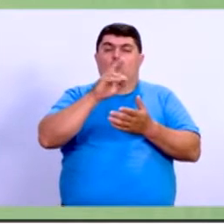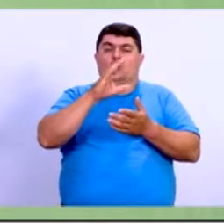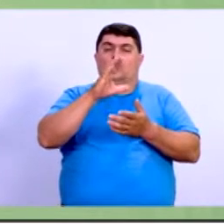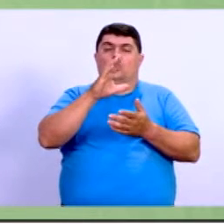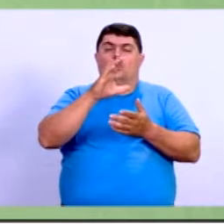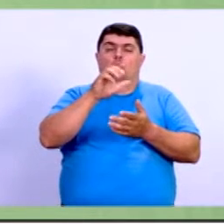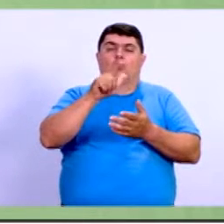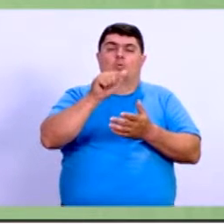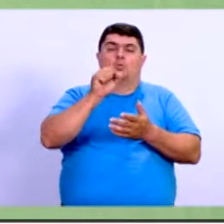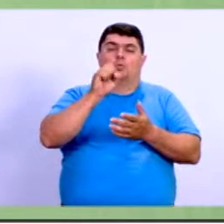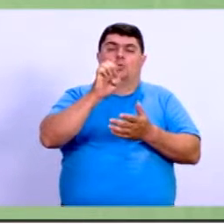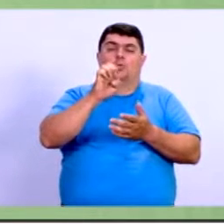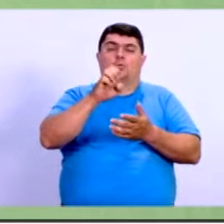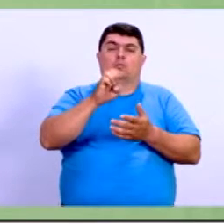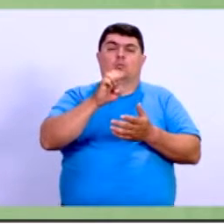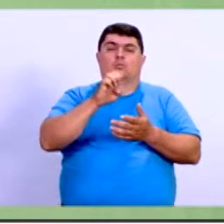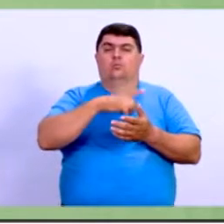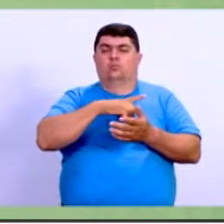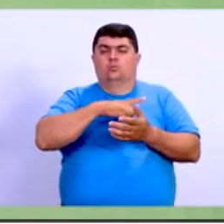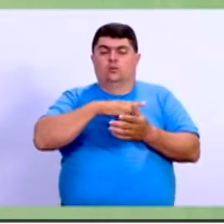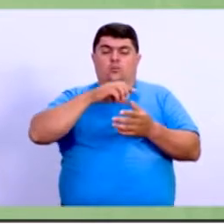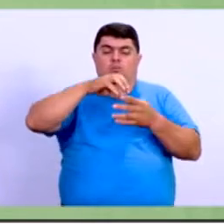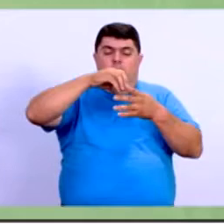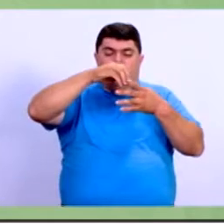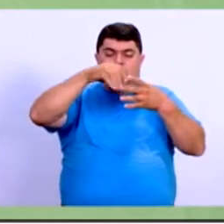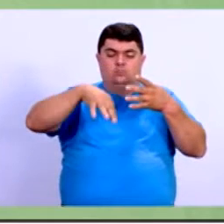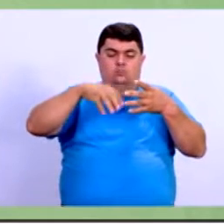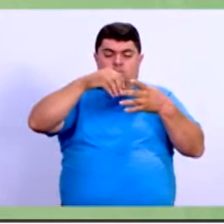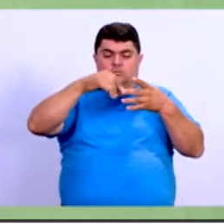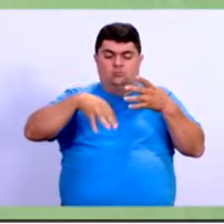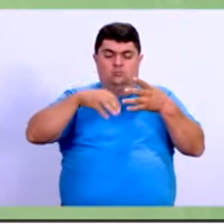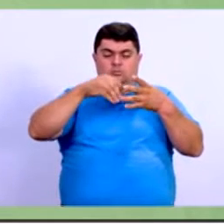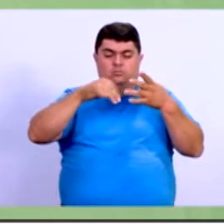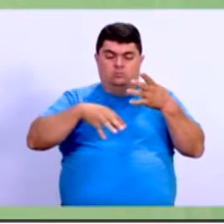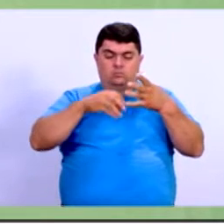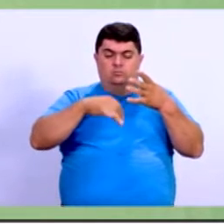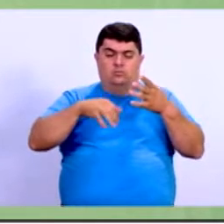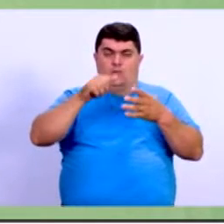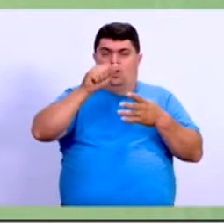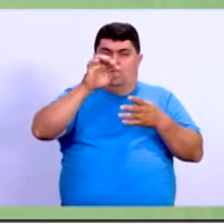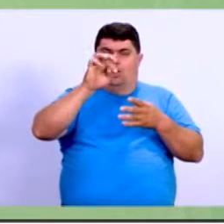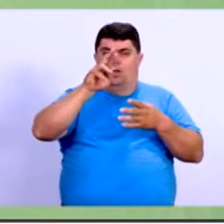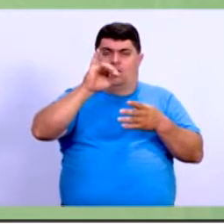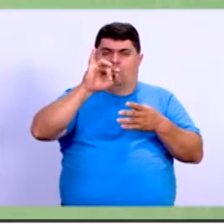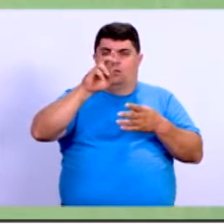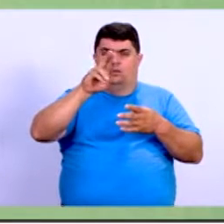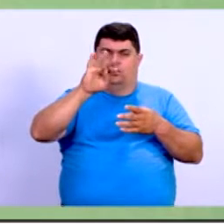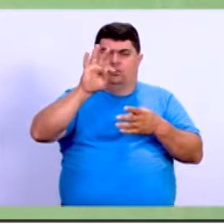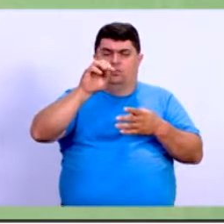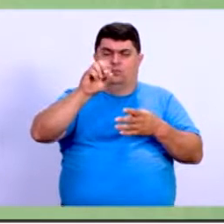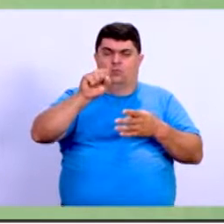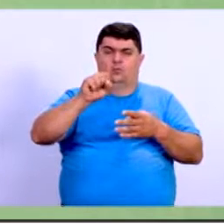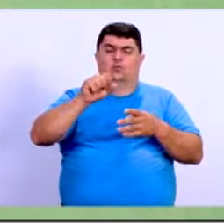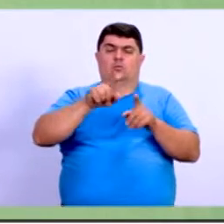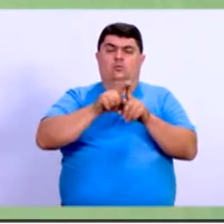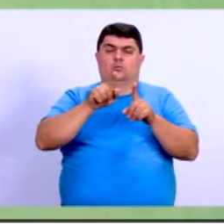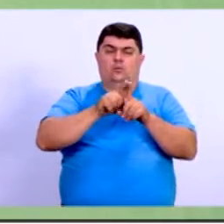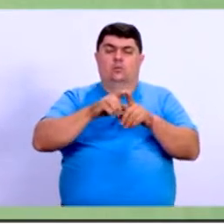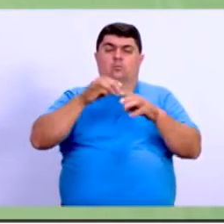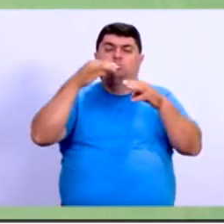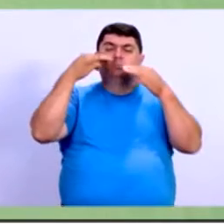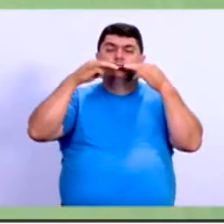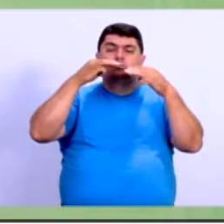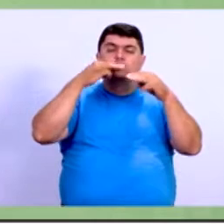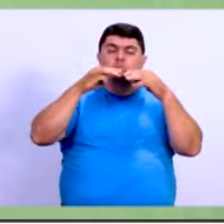que fica na parte de cima, os atributos da classe, que ficam aqui no meio, e os métodos da classe, que